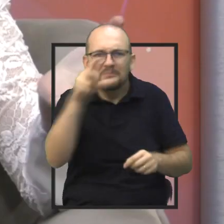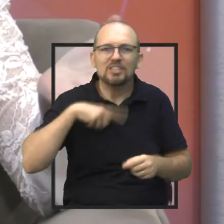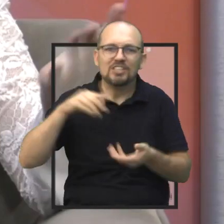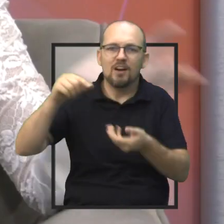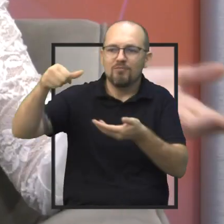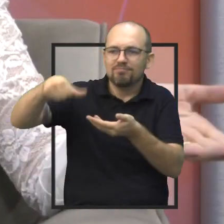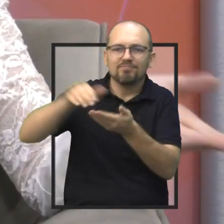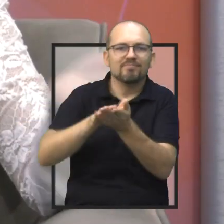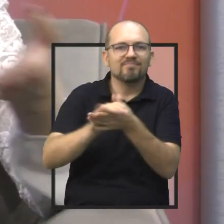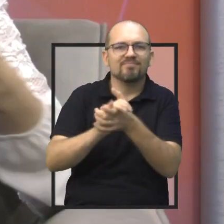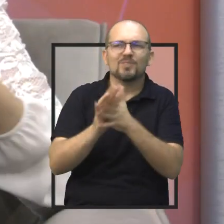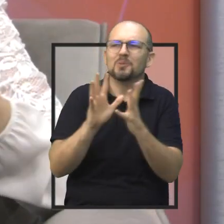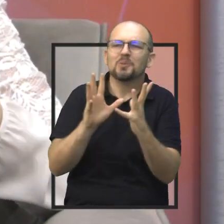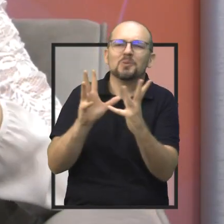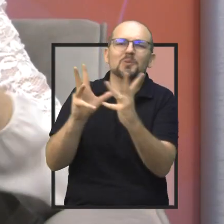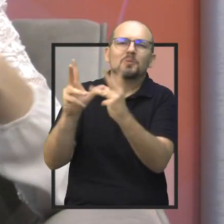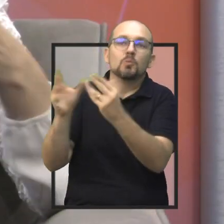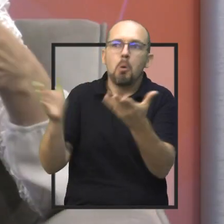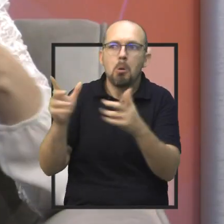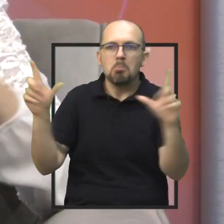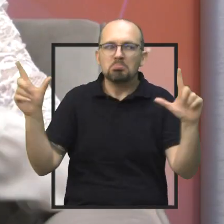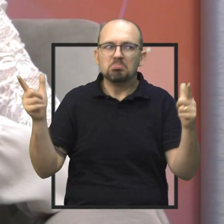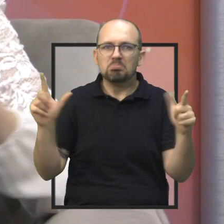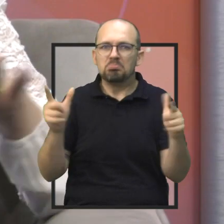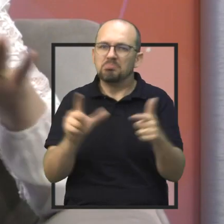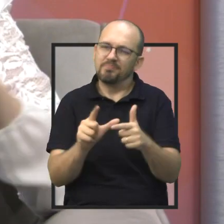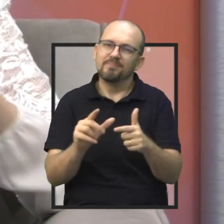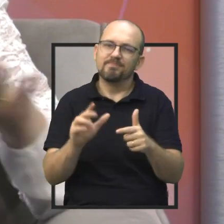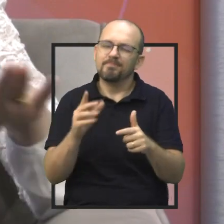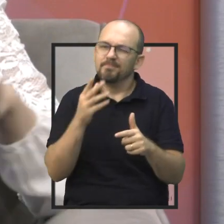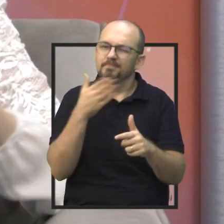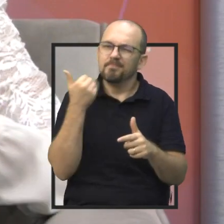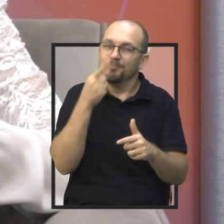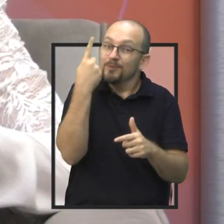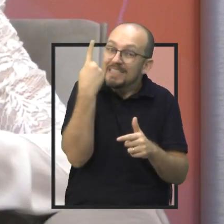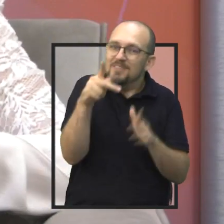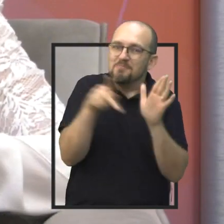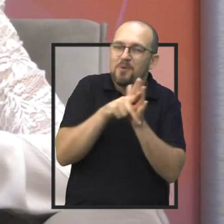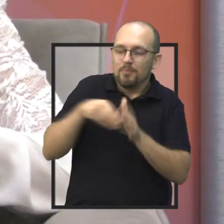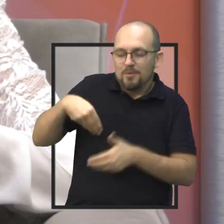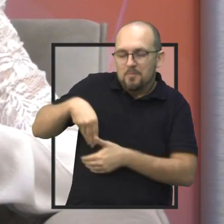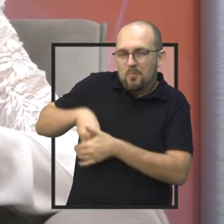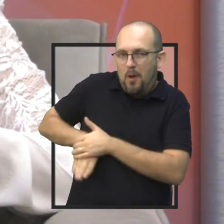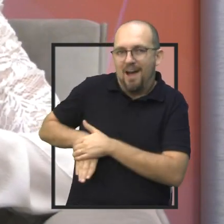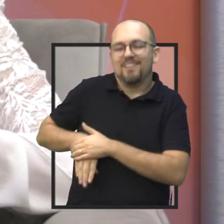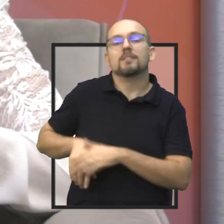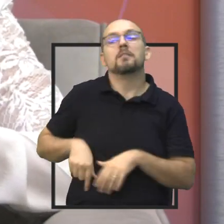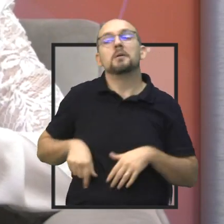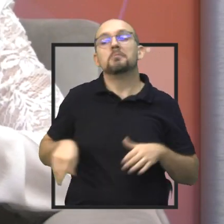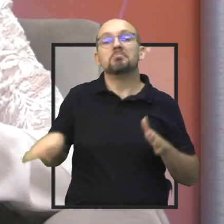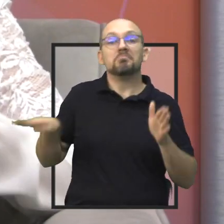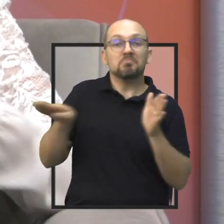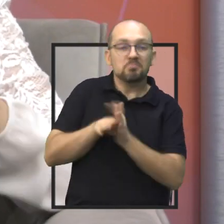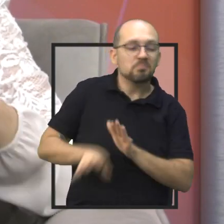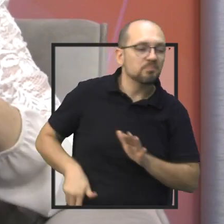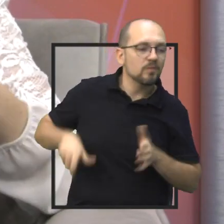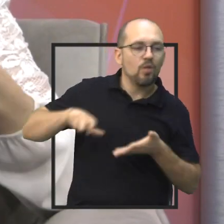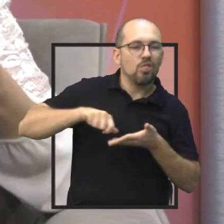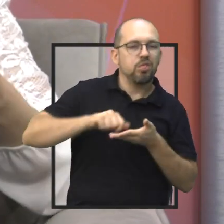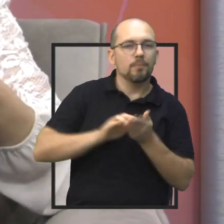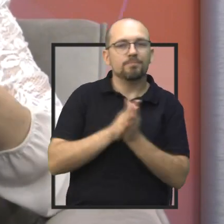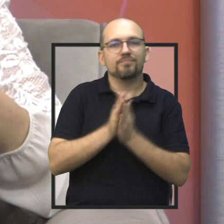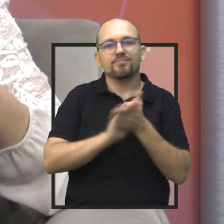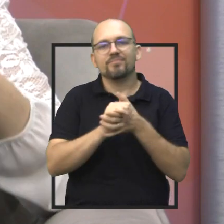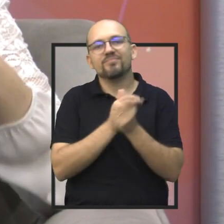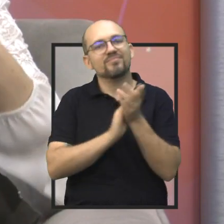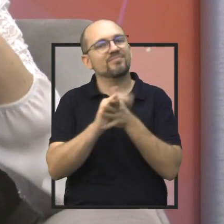era um tempinho atrás, né? Em todos os lugares que vai, então o álcool no bolso ainda ajuda muita coisa. E, claro, para